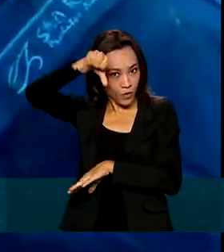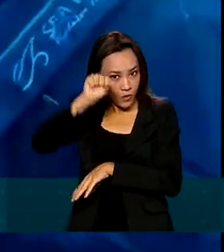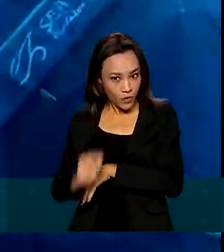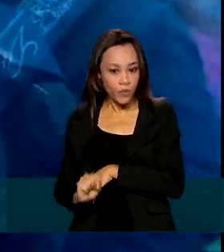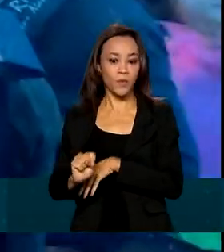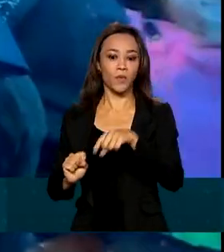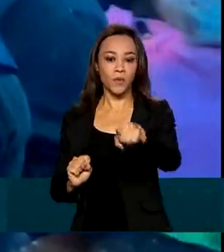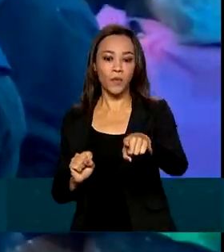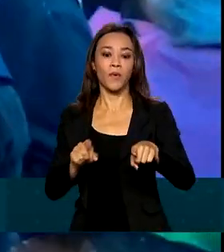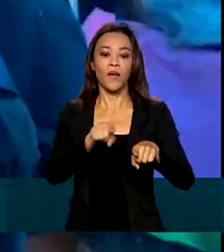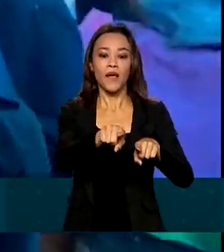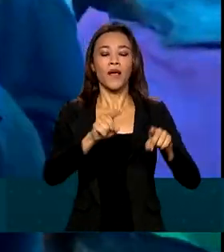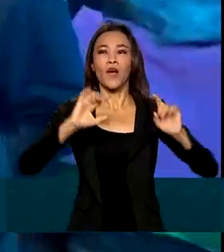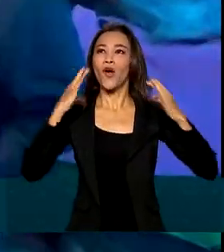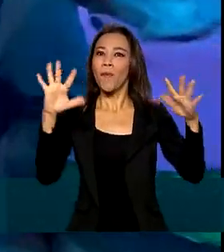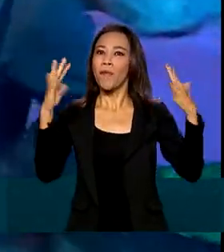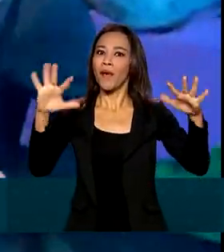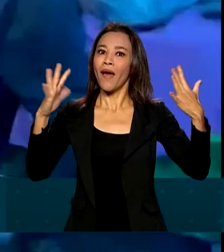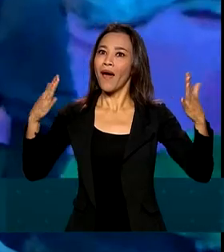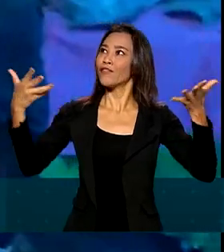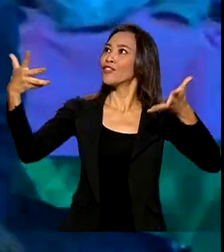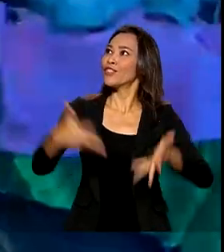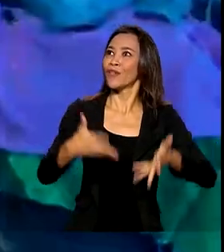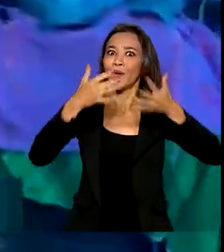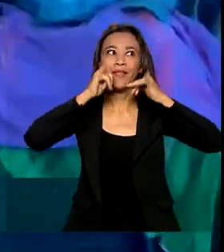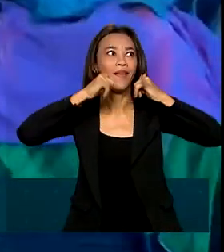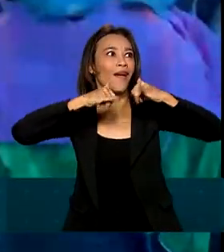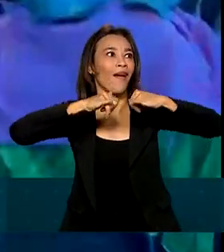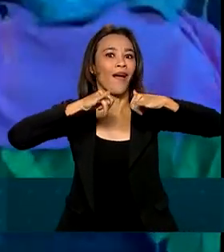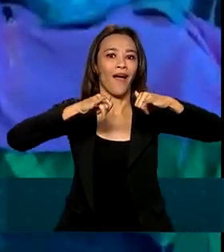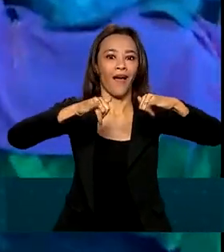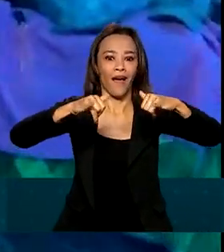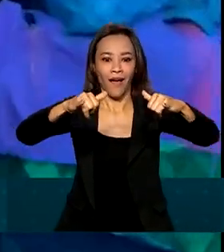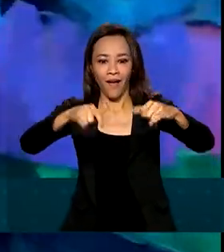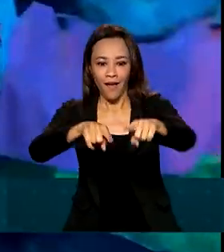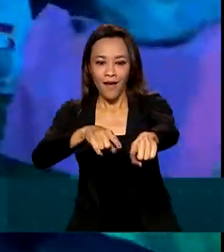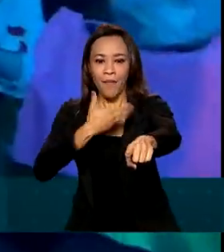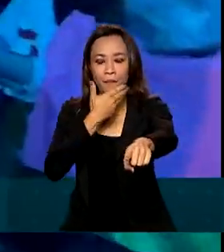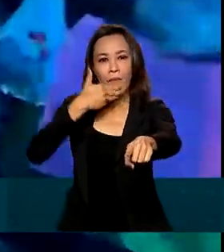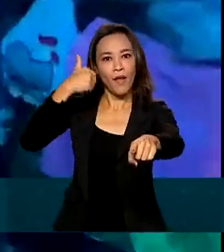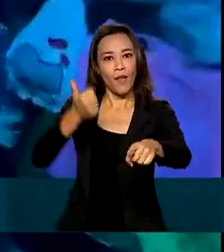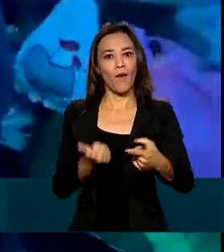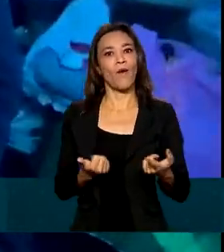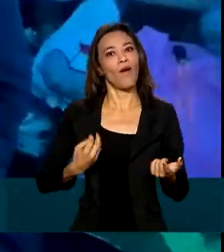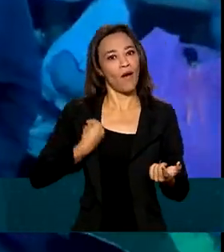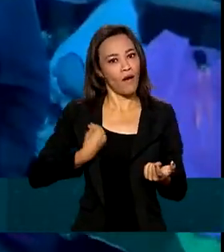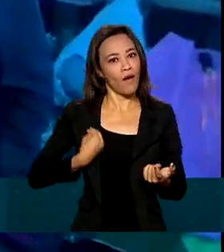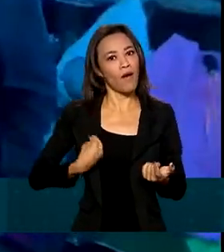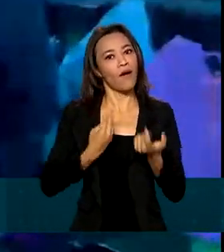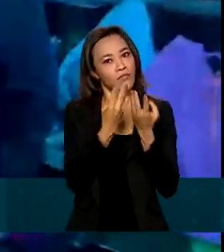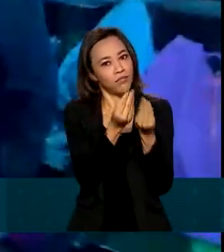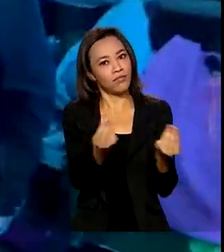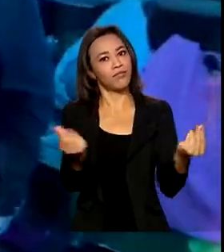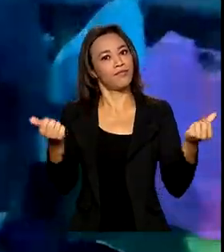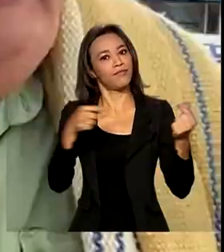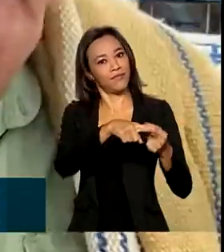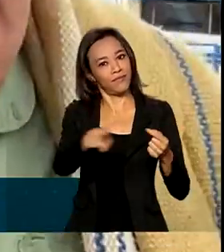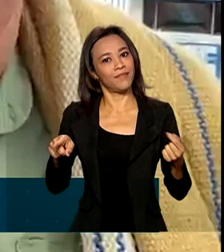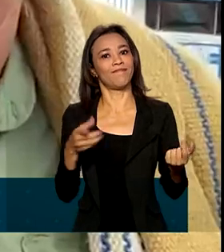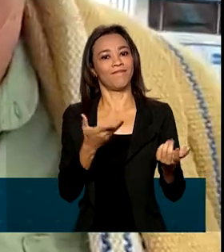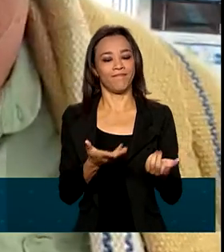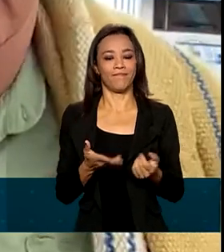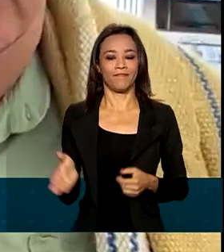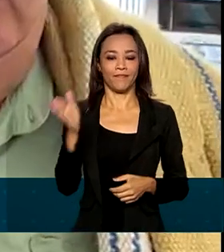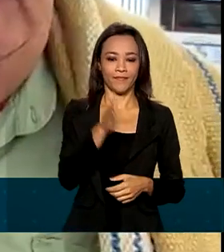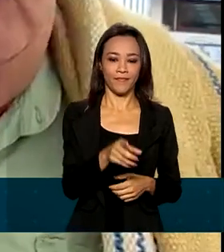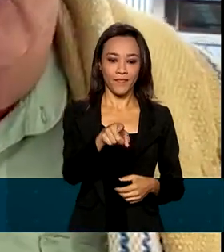Ilumina Pantanal, comemoraram a chegada da energia, que trouxe melhores condições de vida e mais perspectiva de renda.